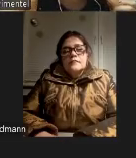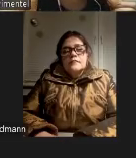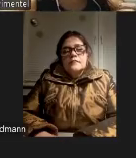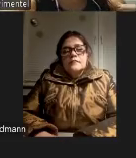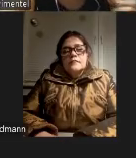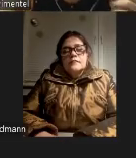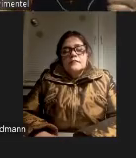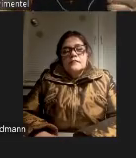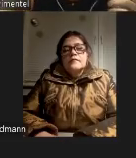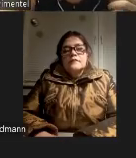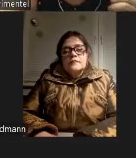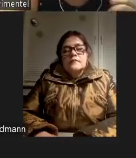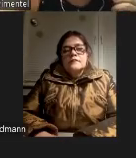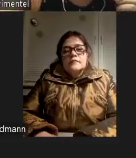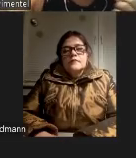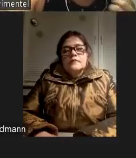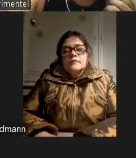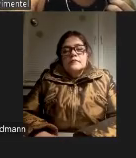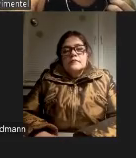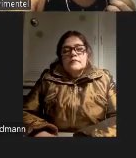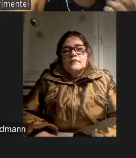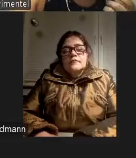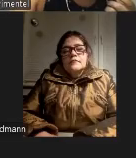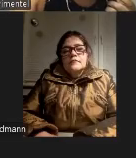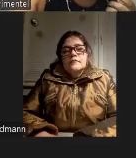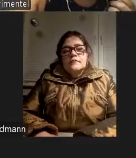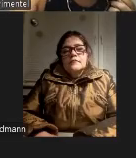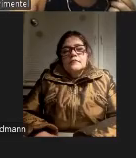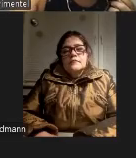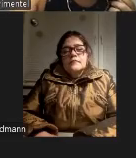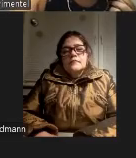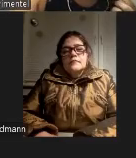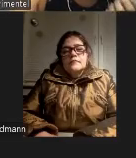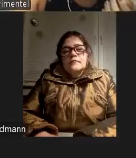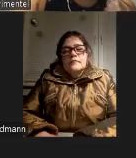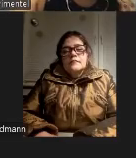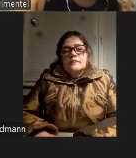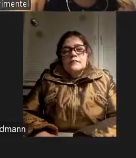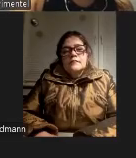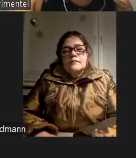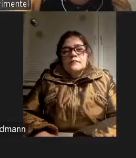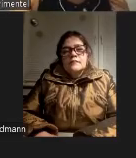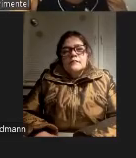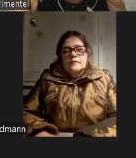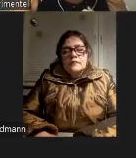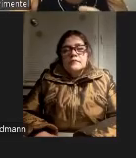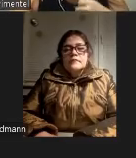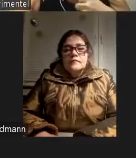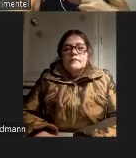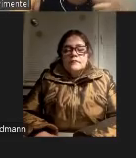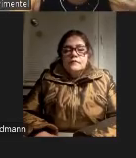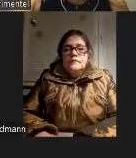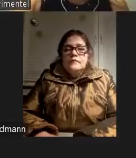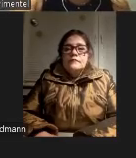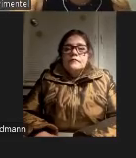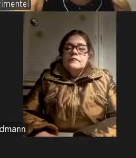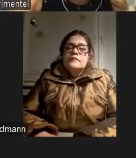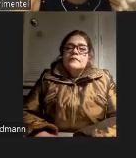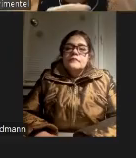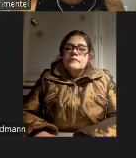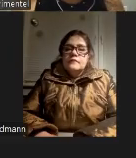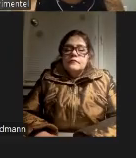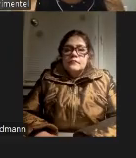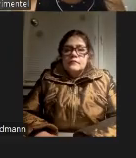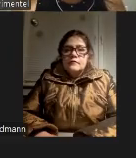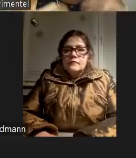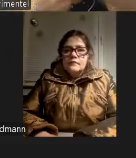agir. Né? Então, por exemplo, nessa falta de permeabilidade nas vias aéreas, né? Nesse espaço aéreo